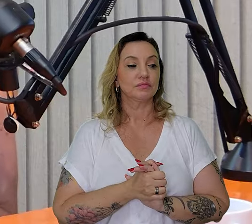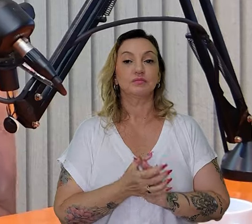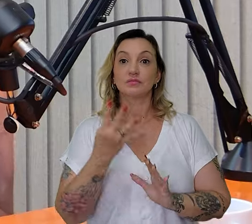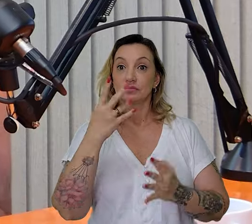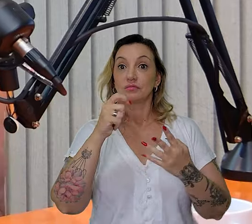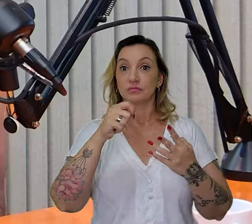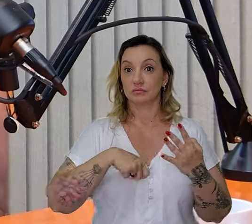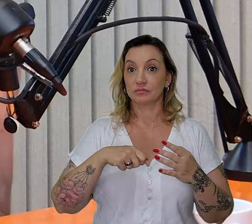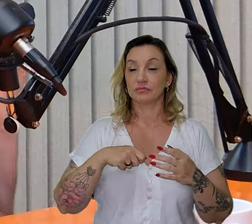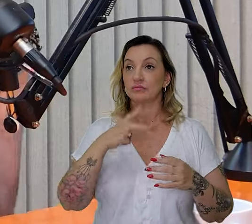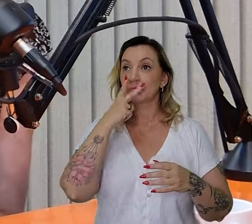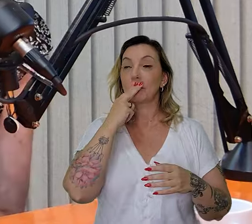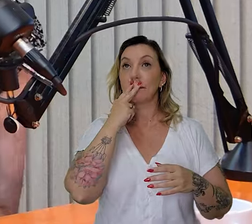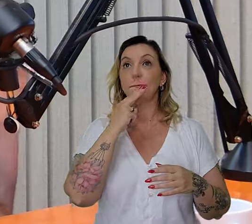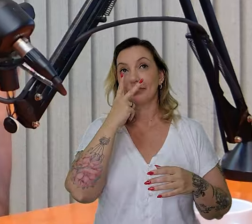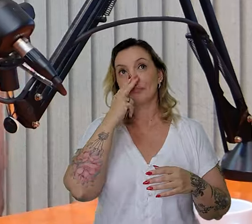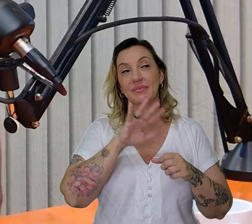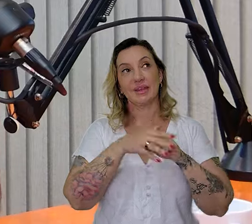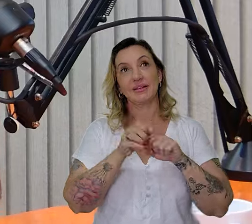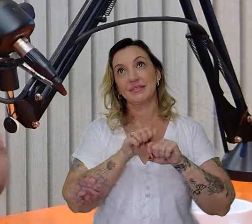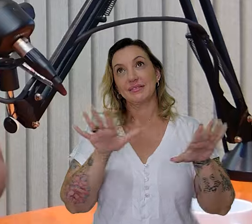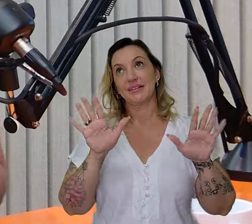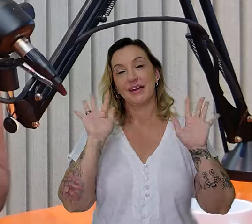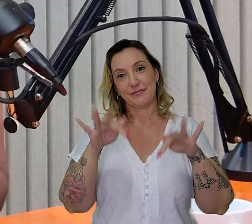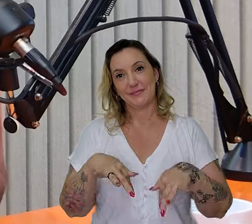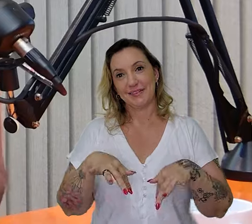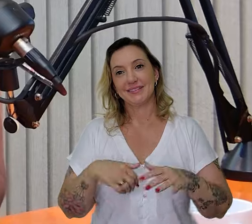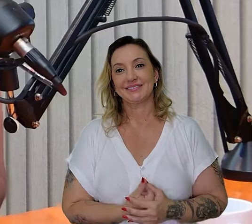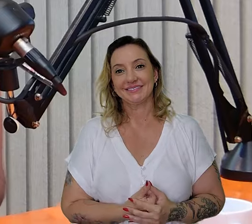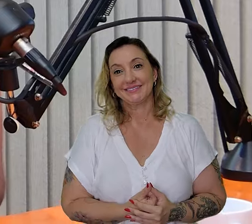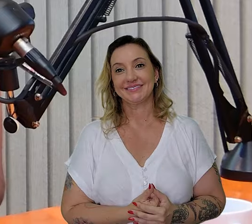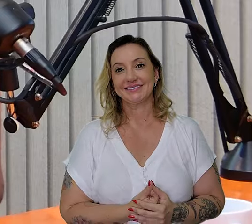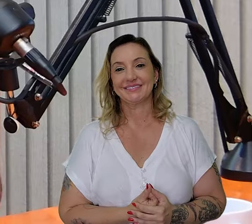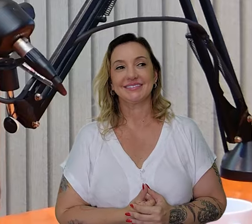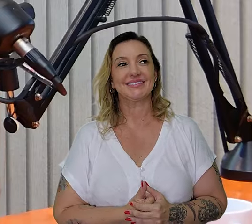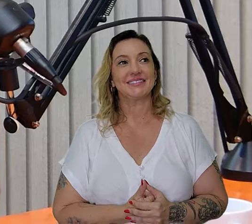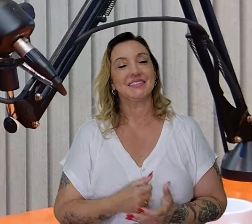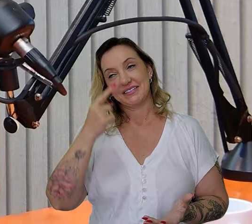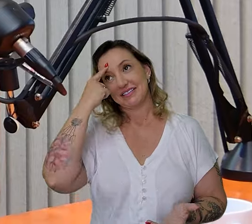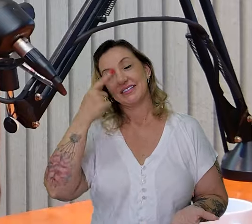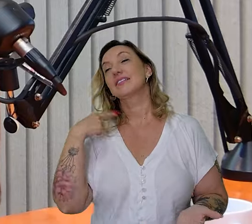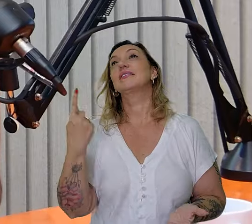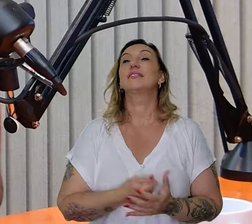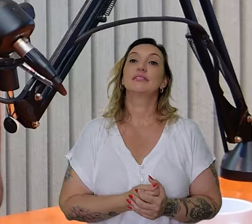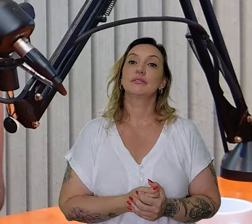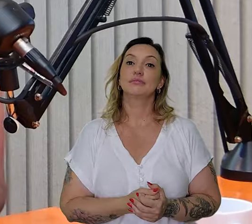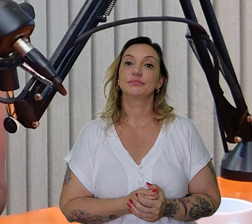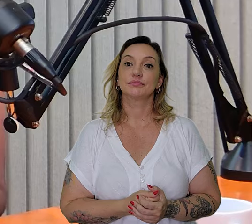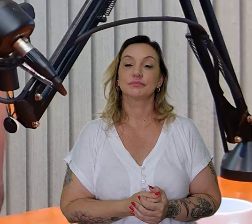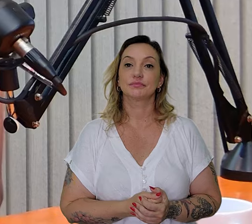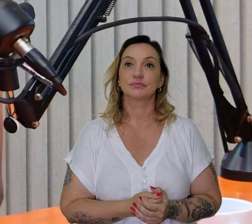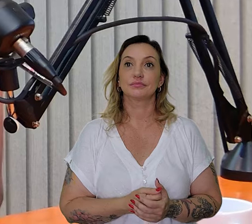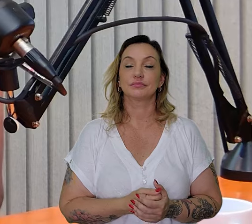pandemia ia acabar eu ia é que comecei a pandemia começou em fevereiro março né eu comecei em